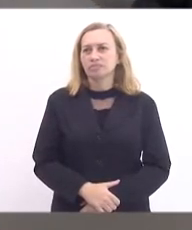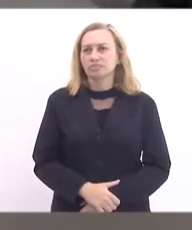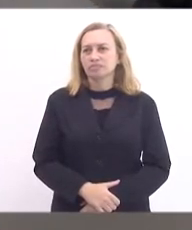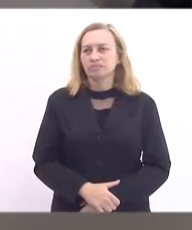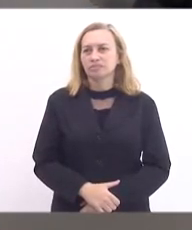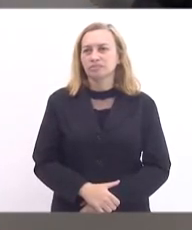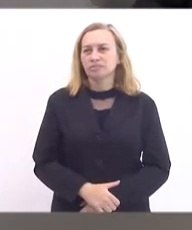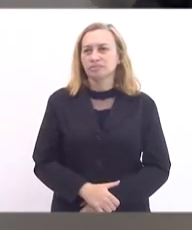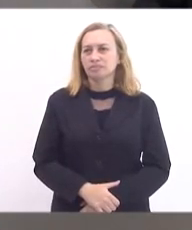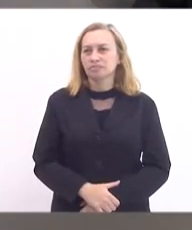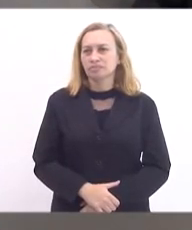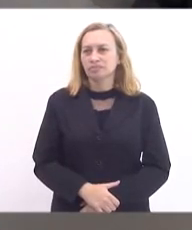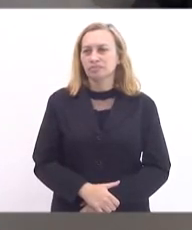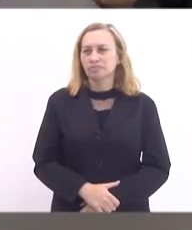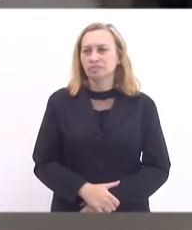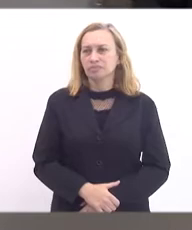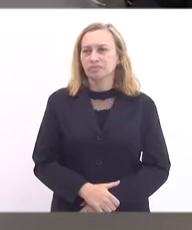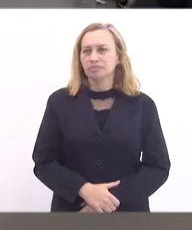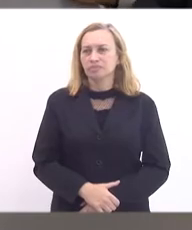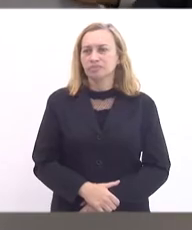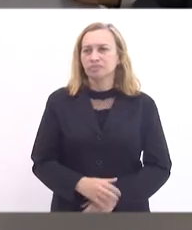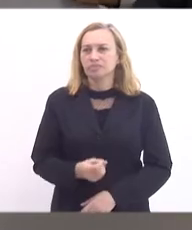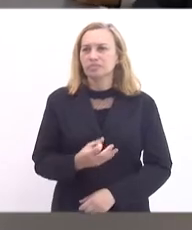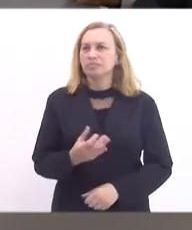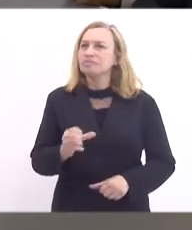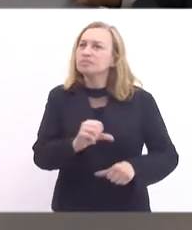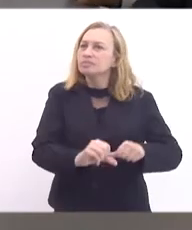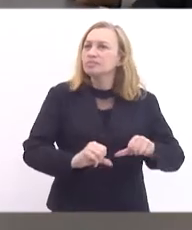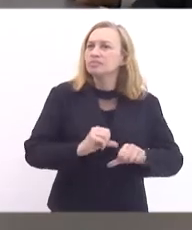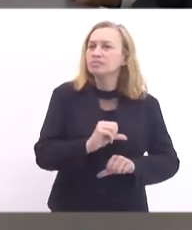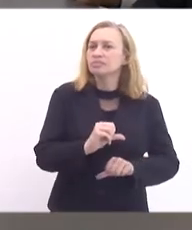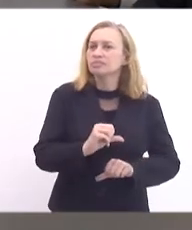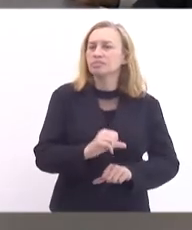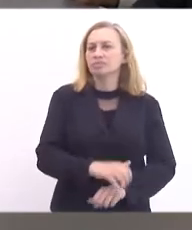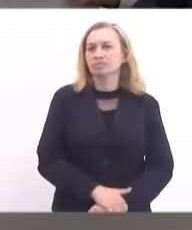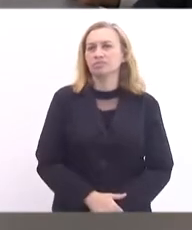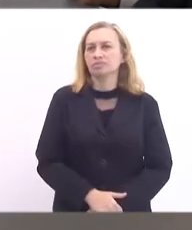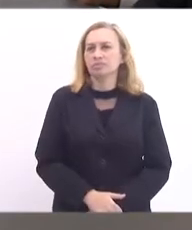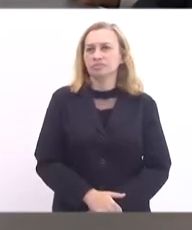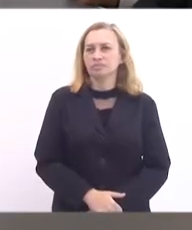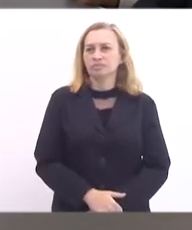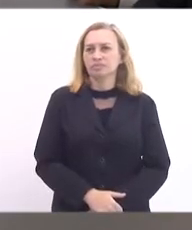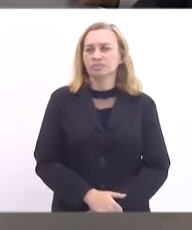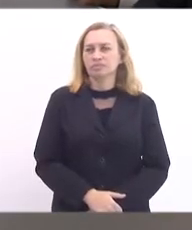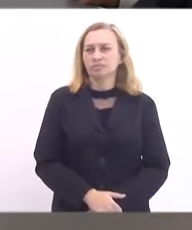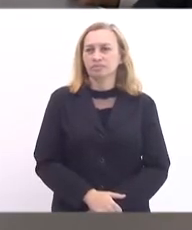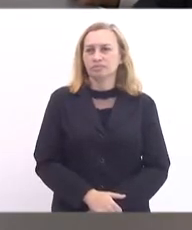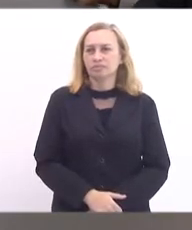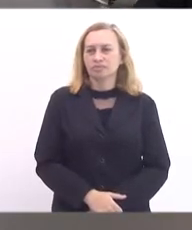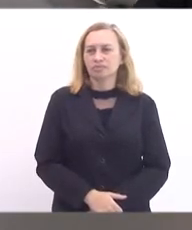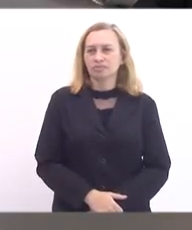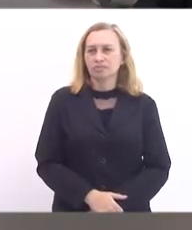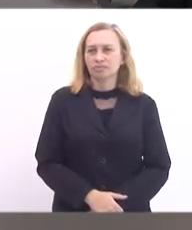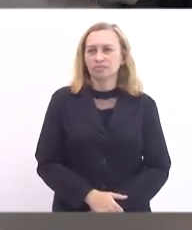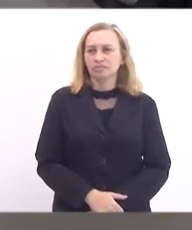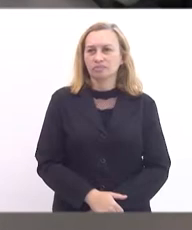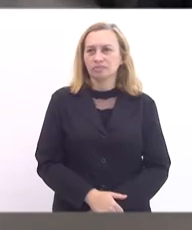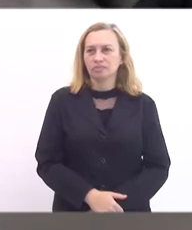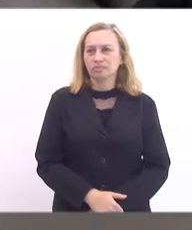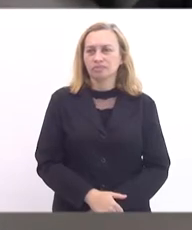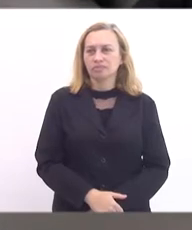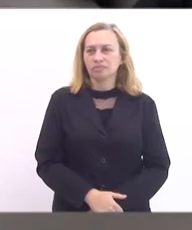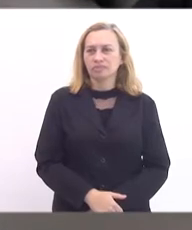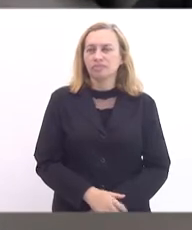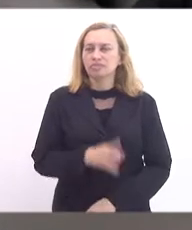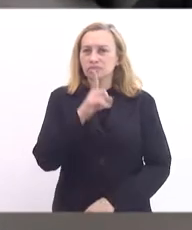vocês discutem enquanto ele muda enquanto ele muda o Olá vamos